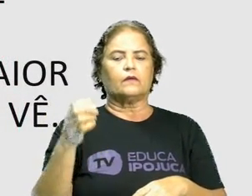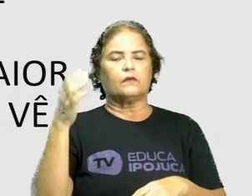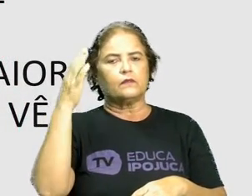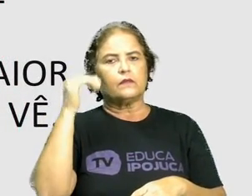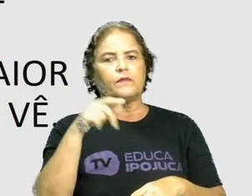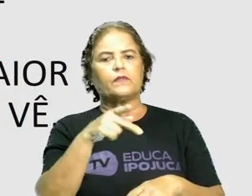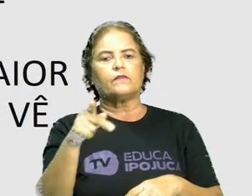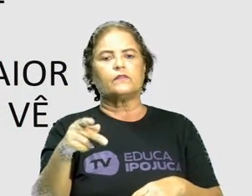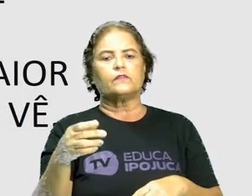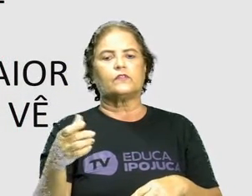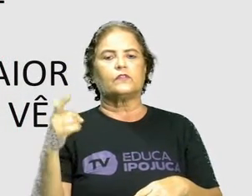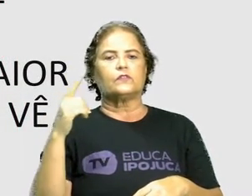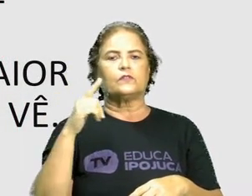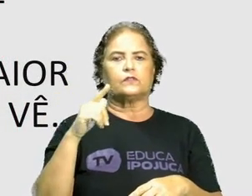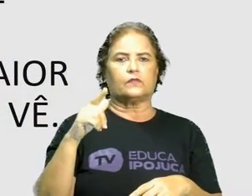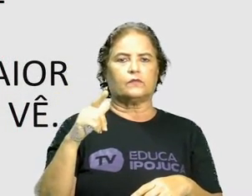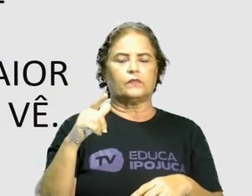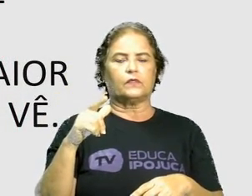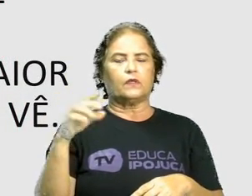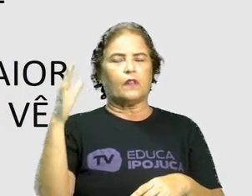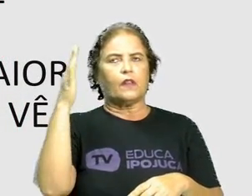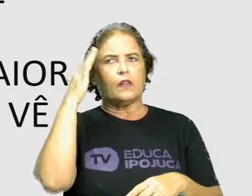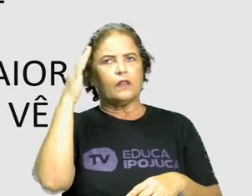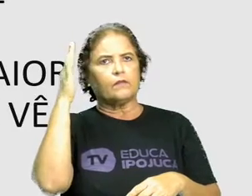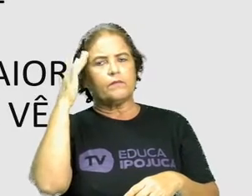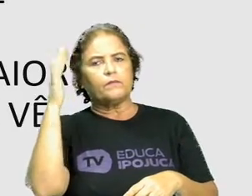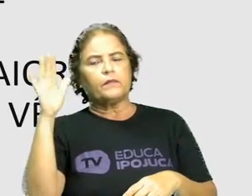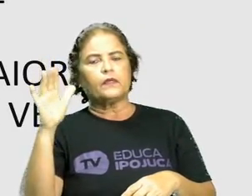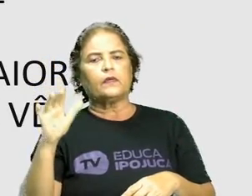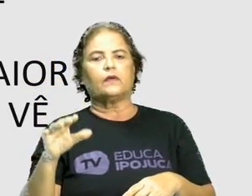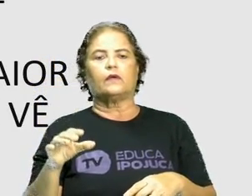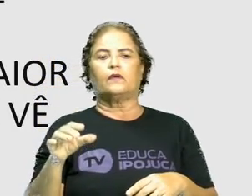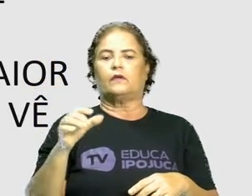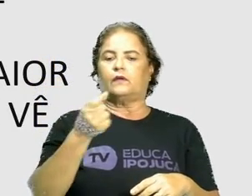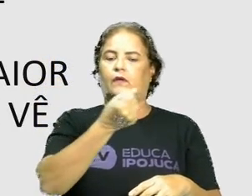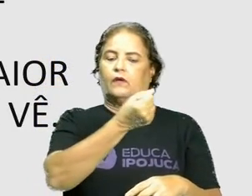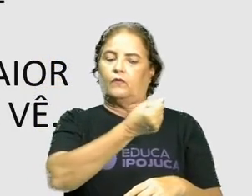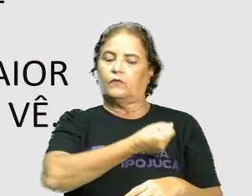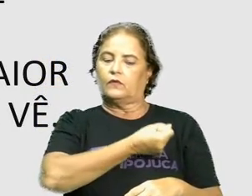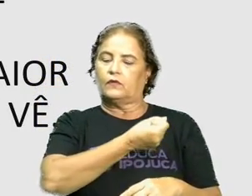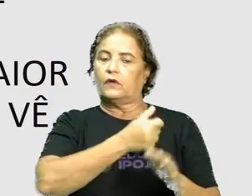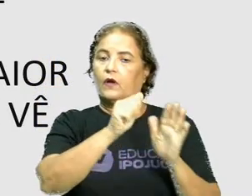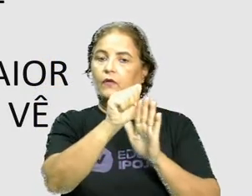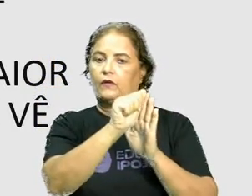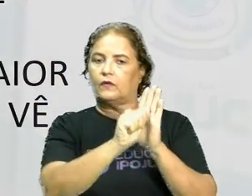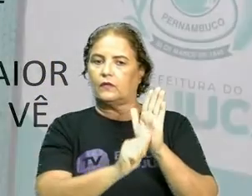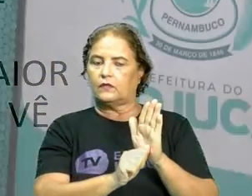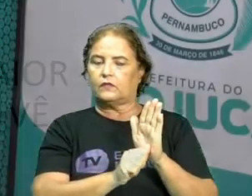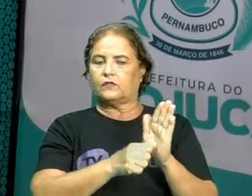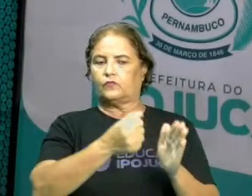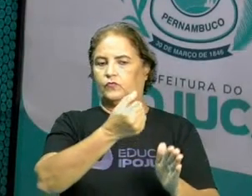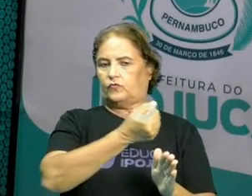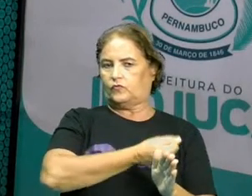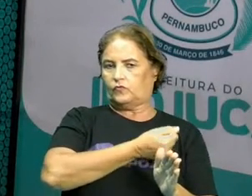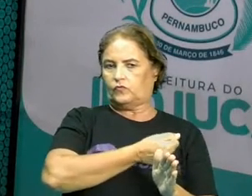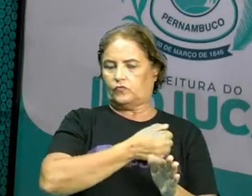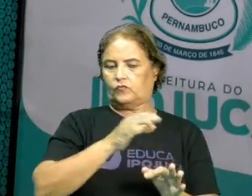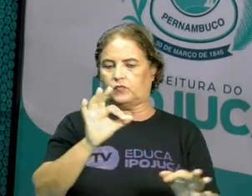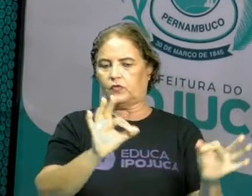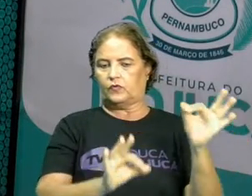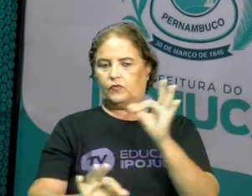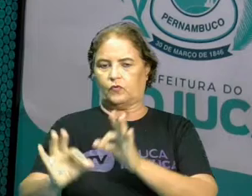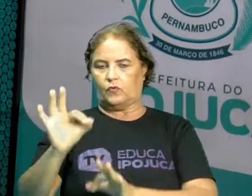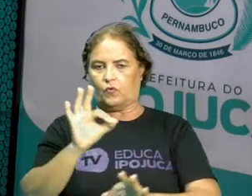a diferença entre algarismo, número, ordem e classe. Lembra bem,